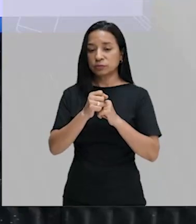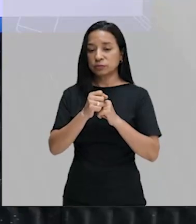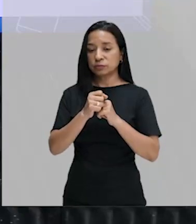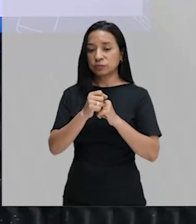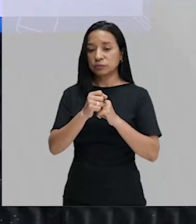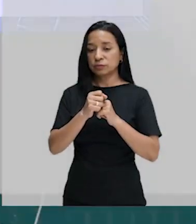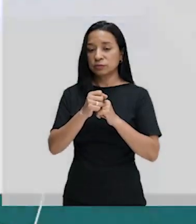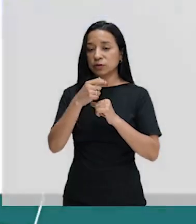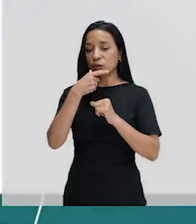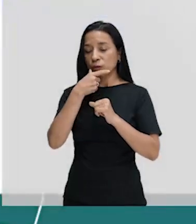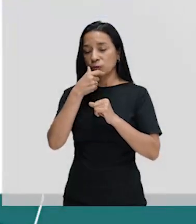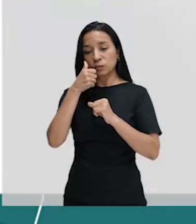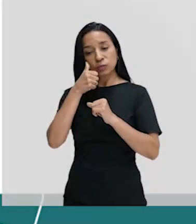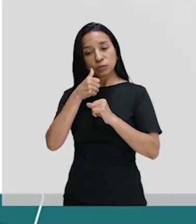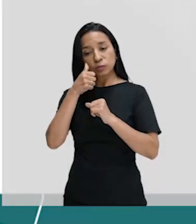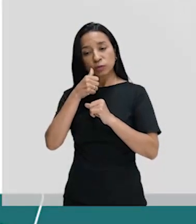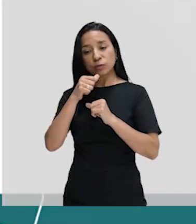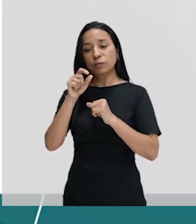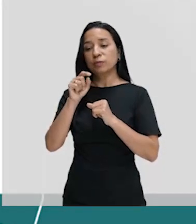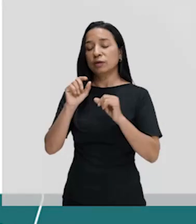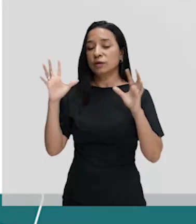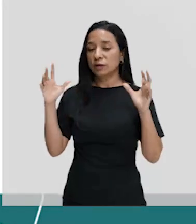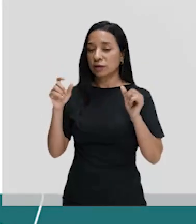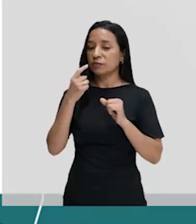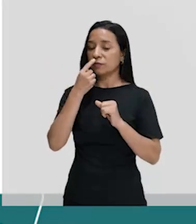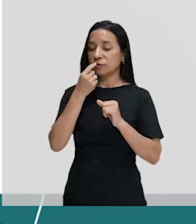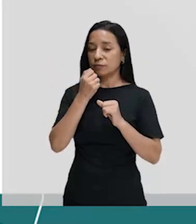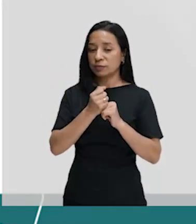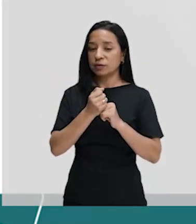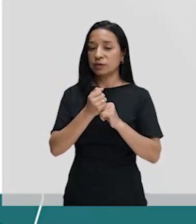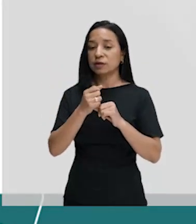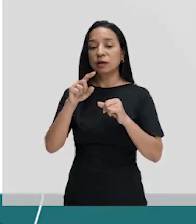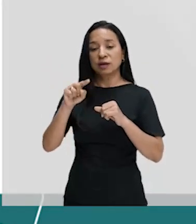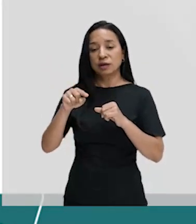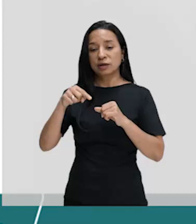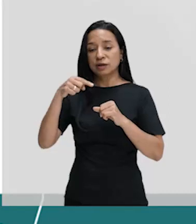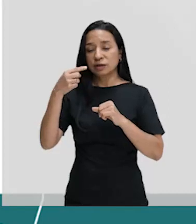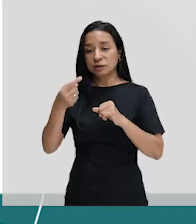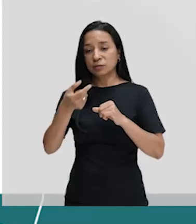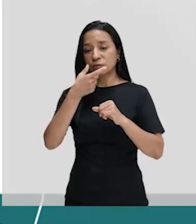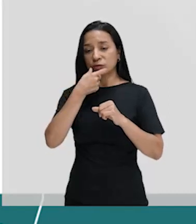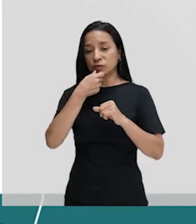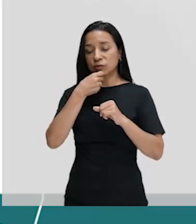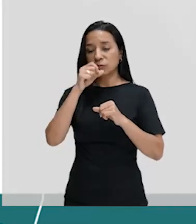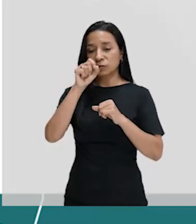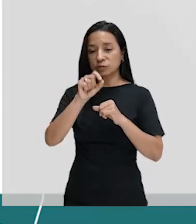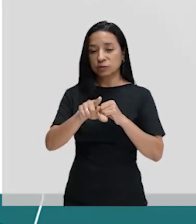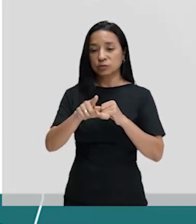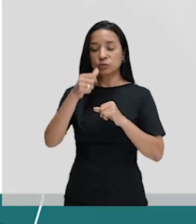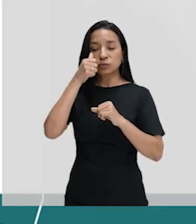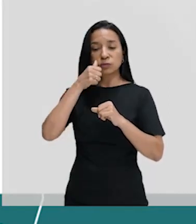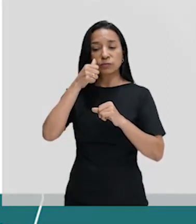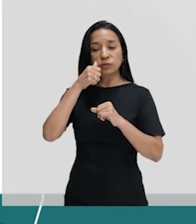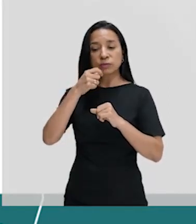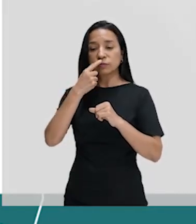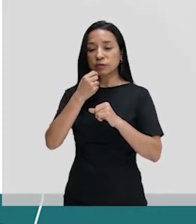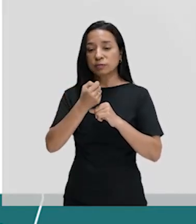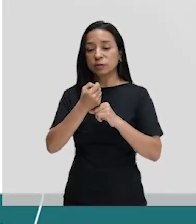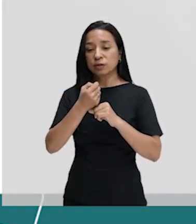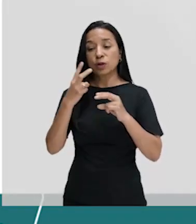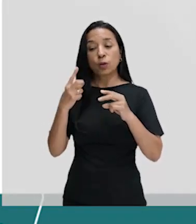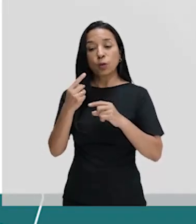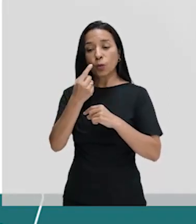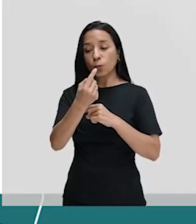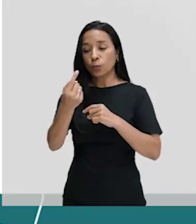E depois eu vou fazer um cruzamento desse macho azul com essa fêmea vermelha. Então, eu vou fazer um cruzamento de cada vez,